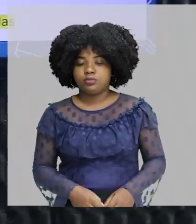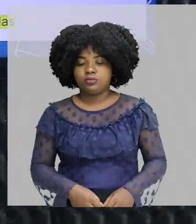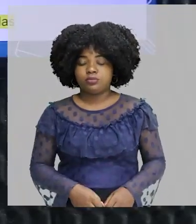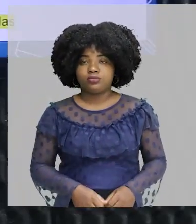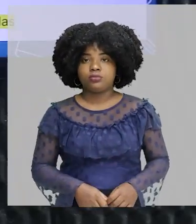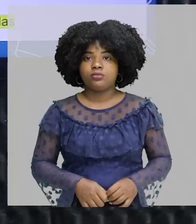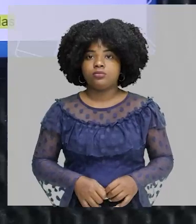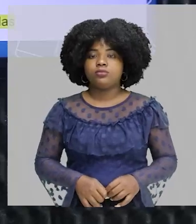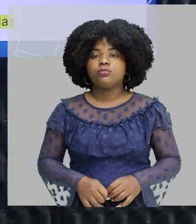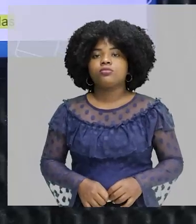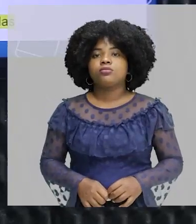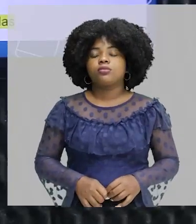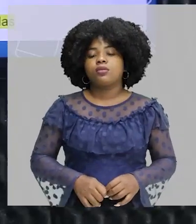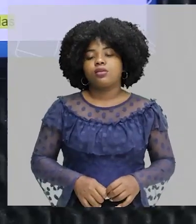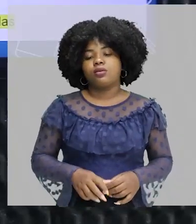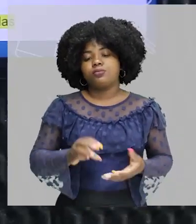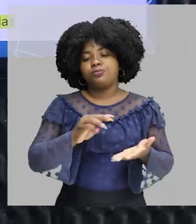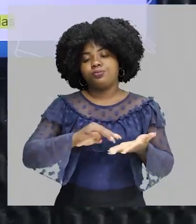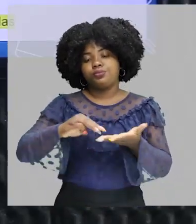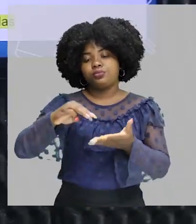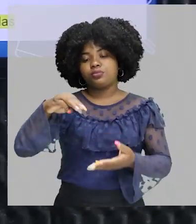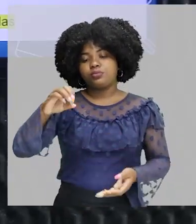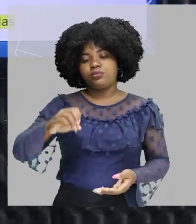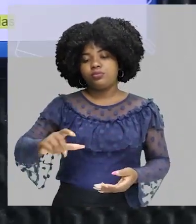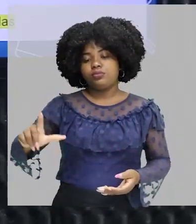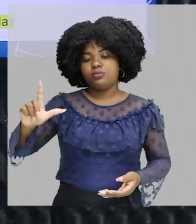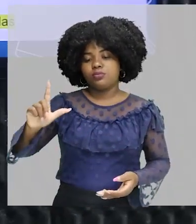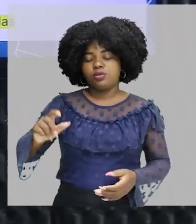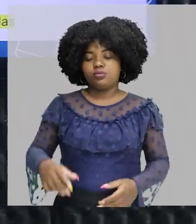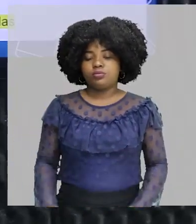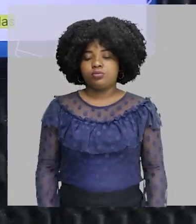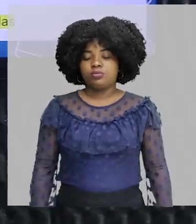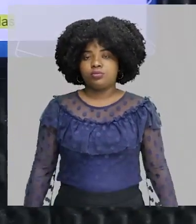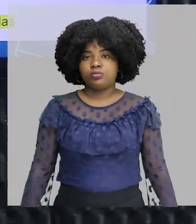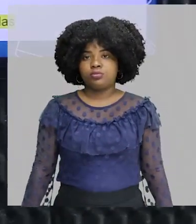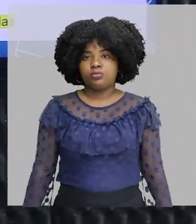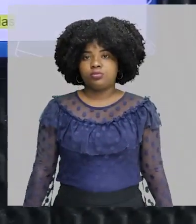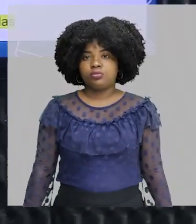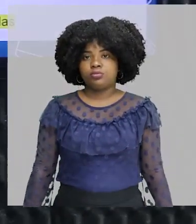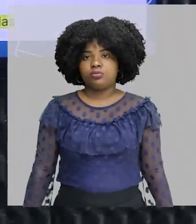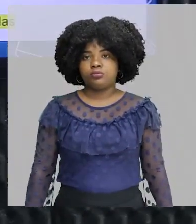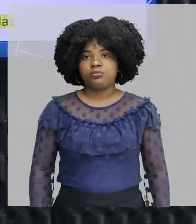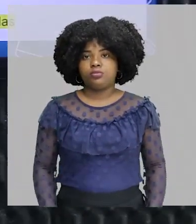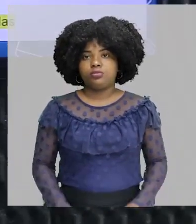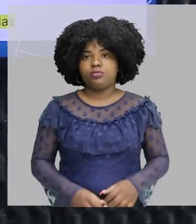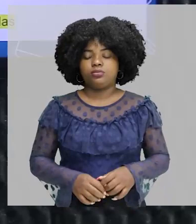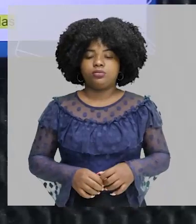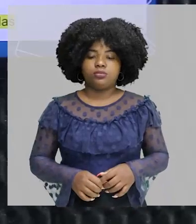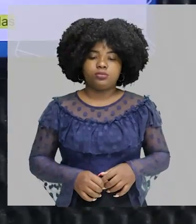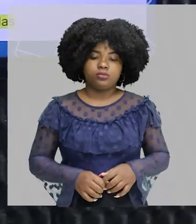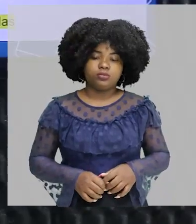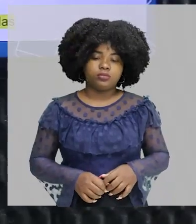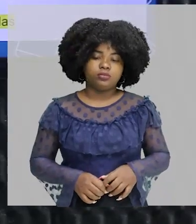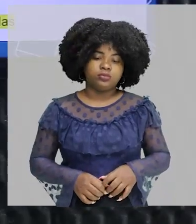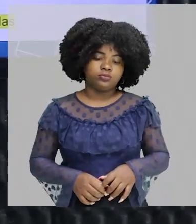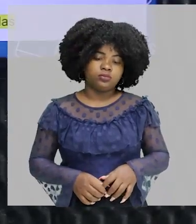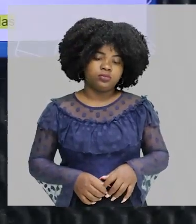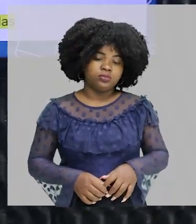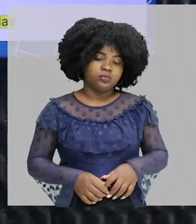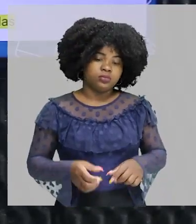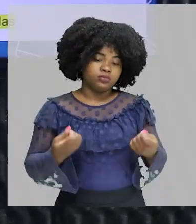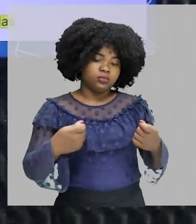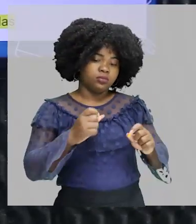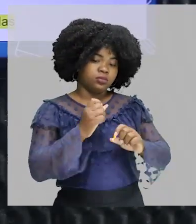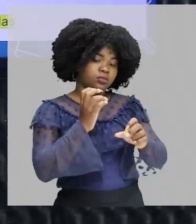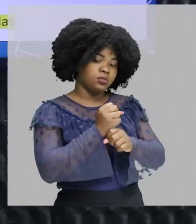mol. Essa é a massa molar do butano, certo? Então, a massa molar, nós vamos